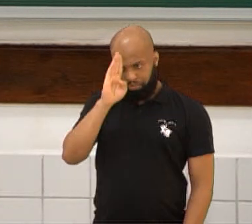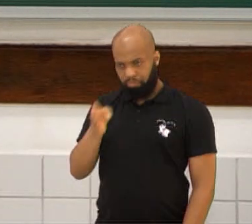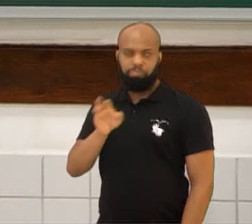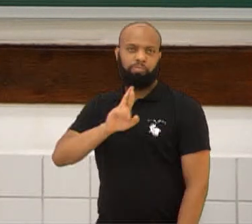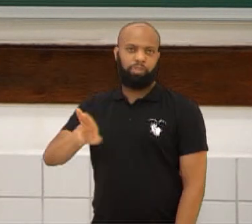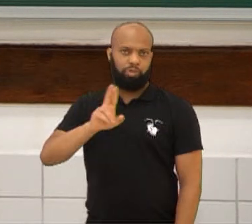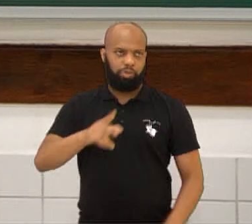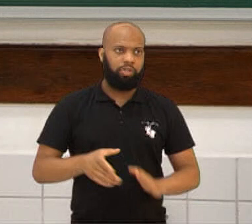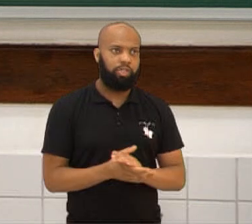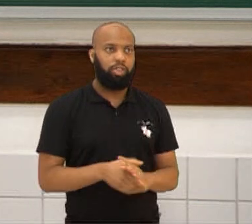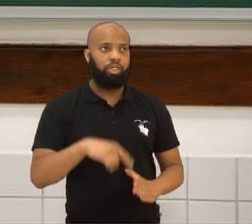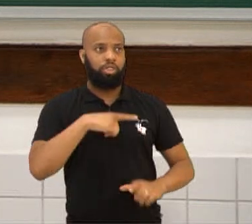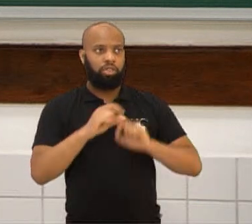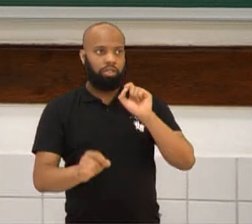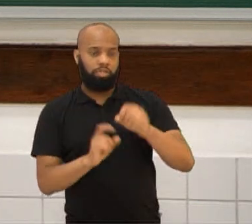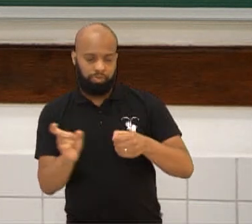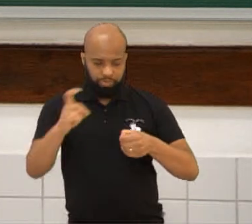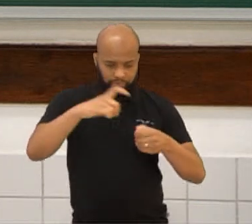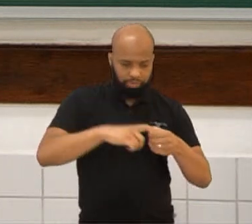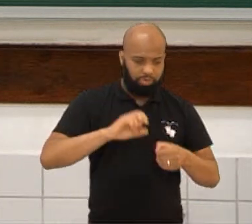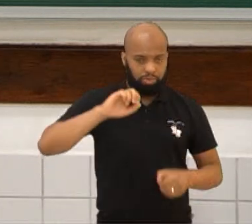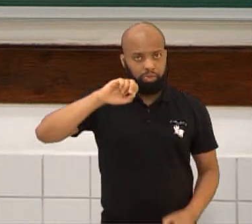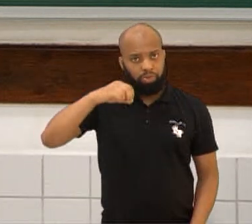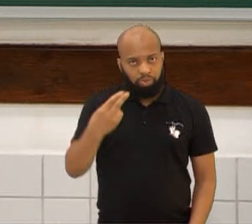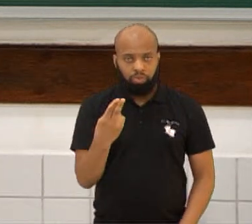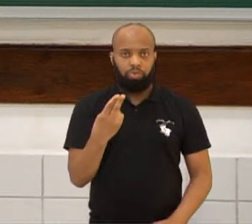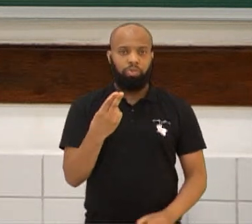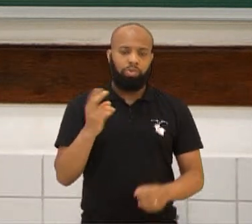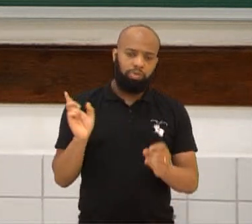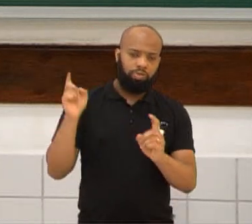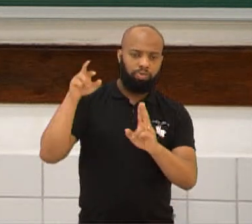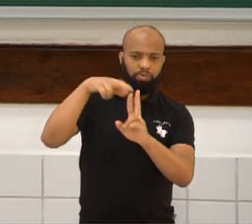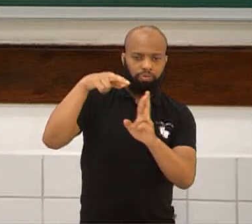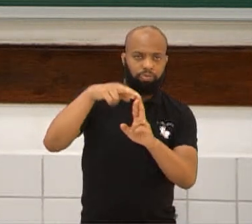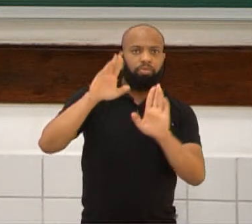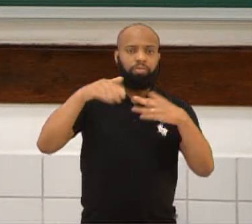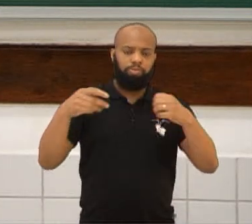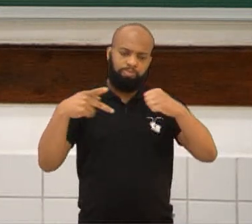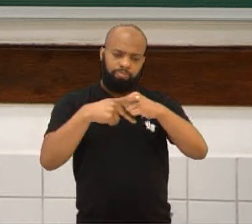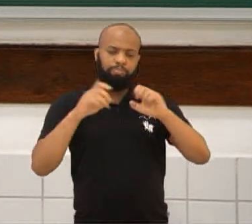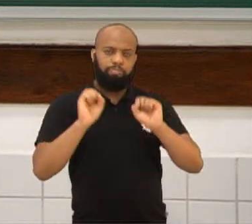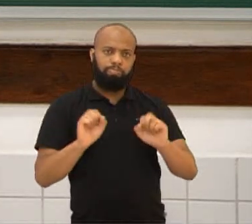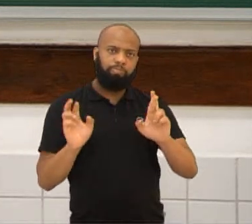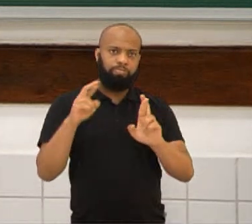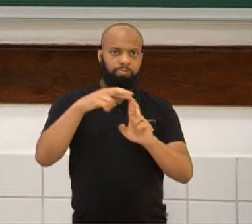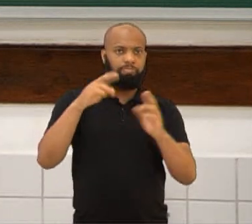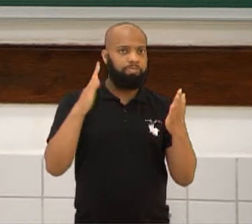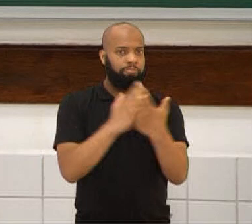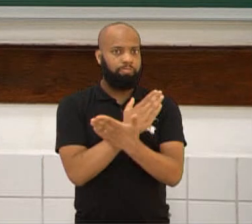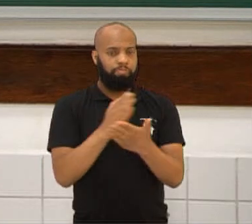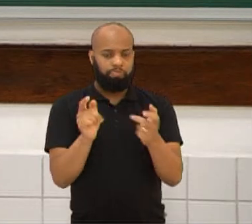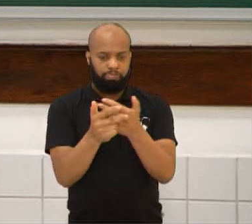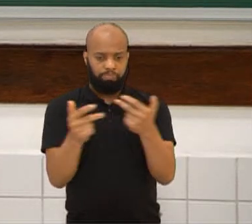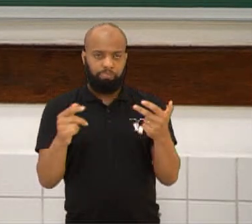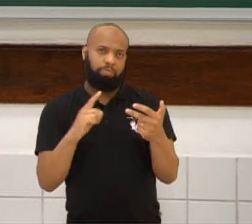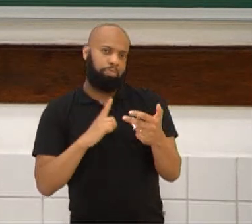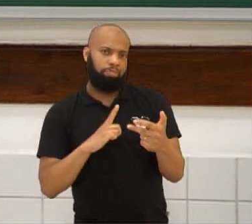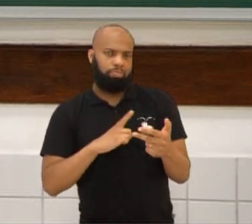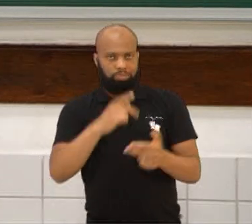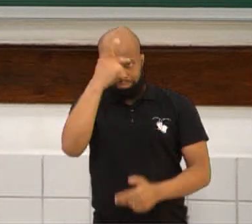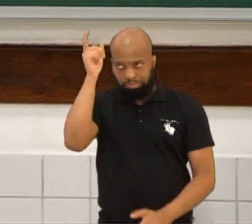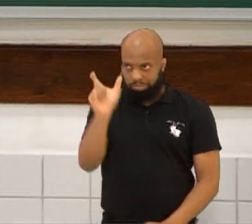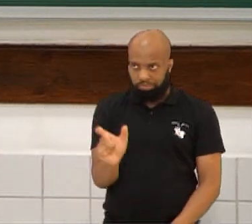indiretamente. Retomá-los ou referir-se a eles. Então, o pronome ele pode se referir a alguém dentro do texto,